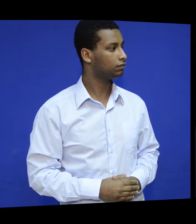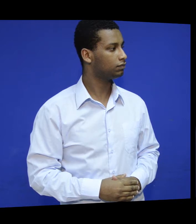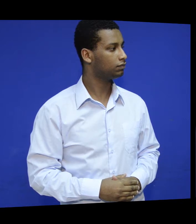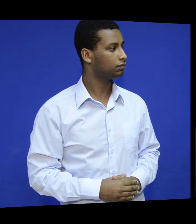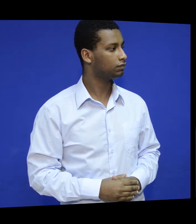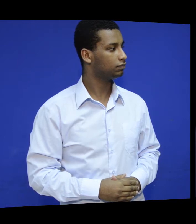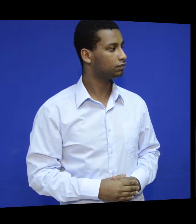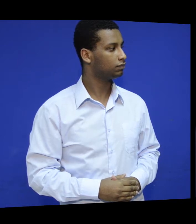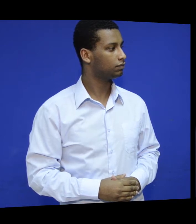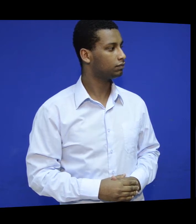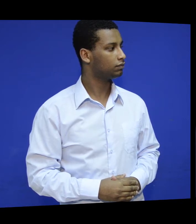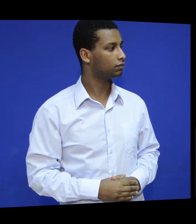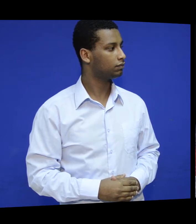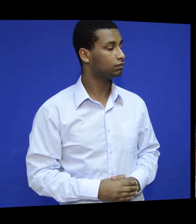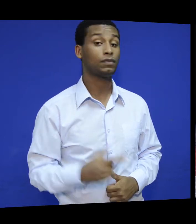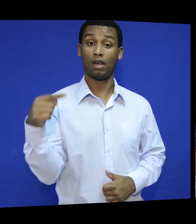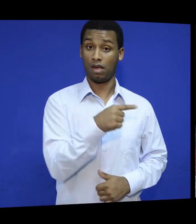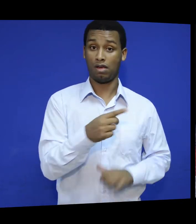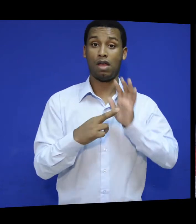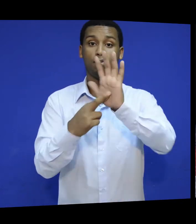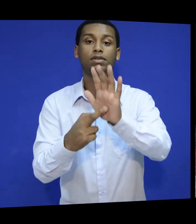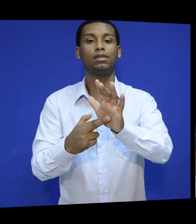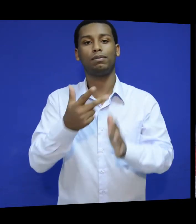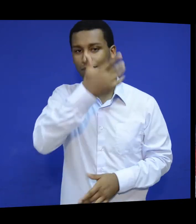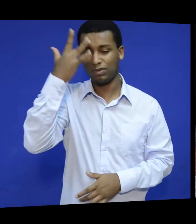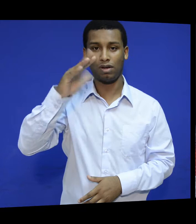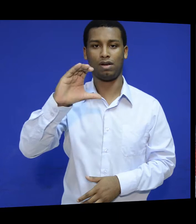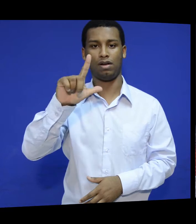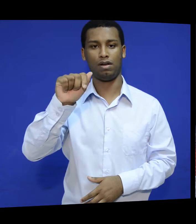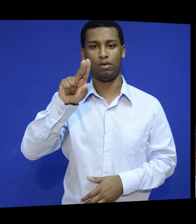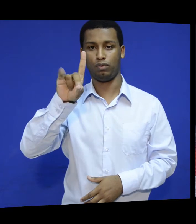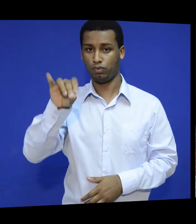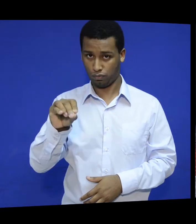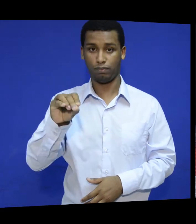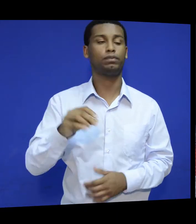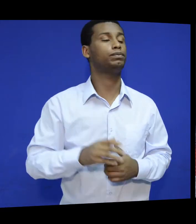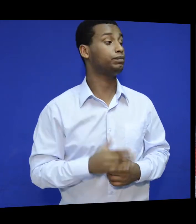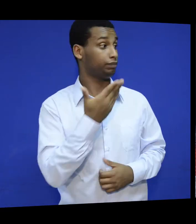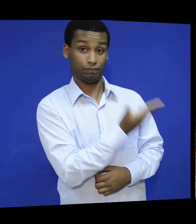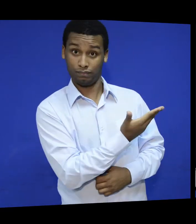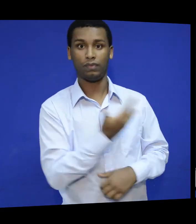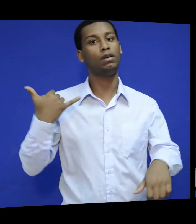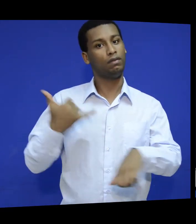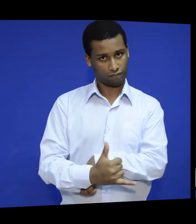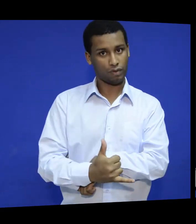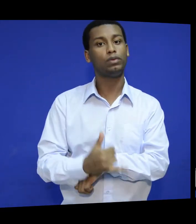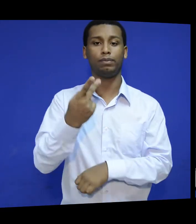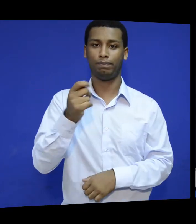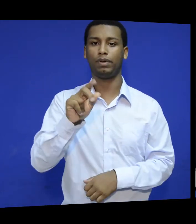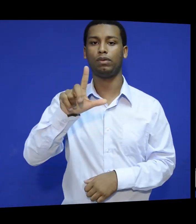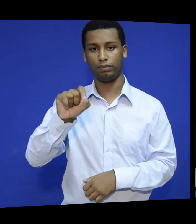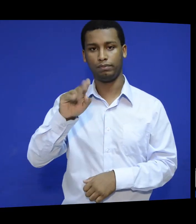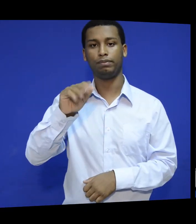Todos, Marlene Socas, do PCB e Thiago Morastoni, representando o candidato Cláudio Vinhati, do PT. Paulo Bauer,